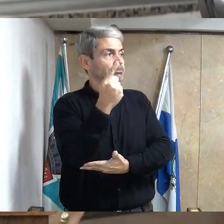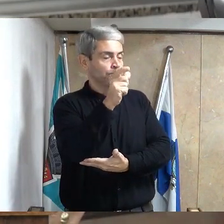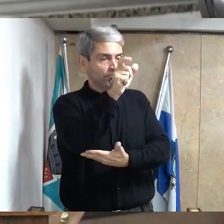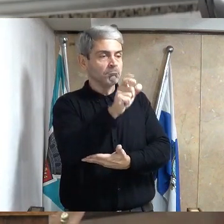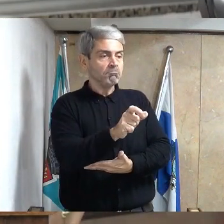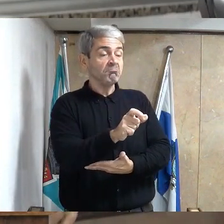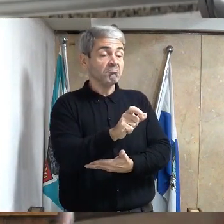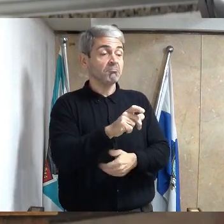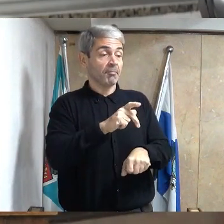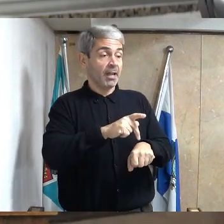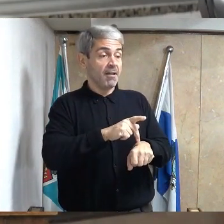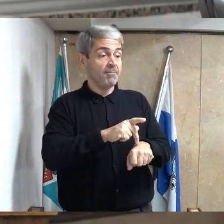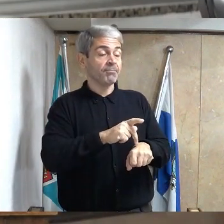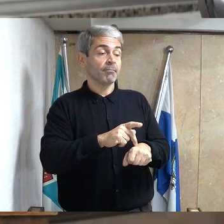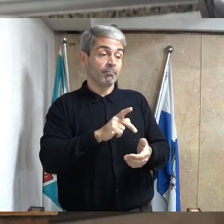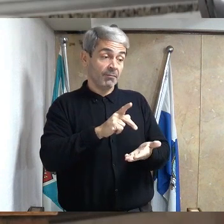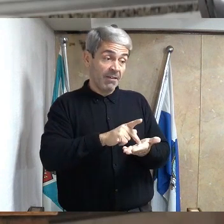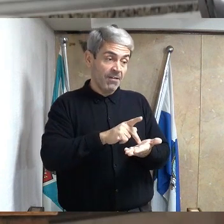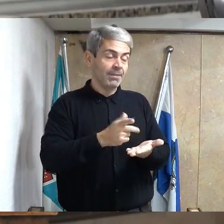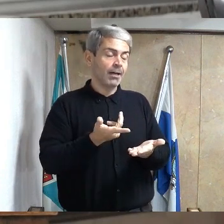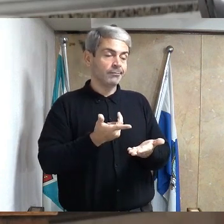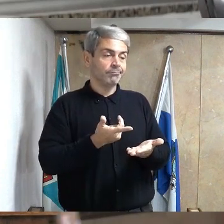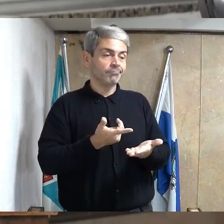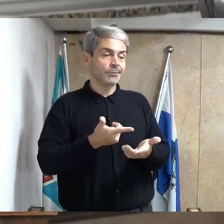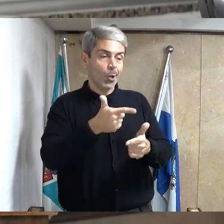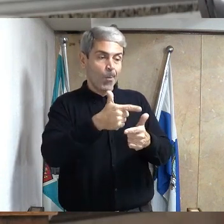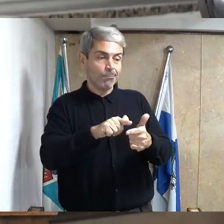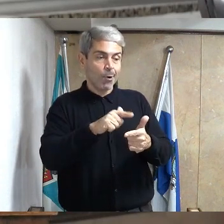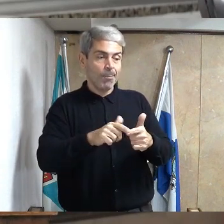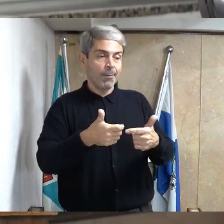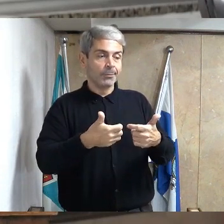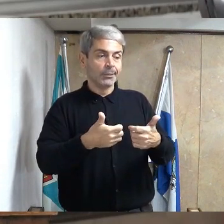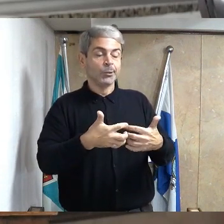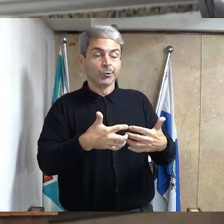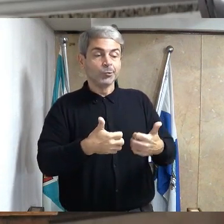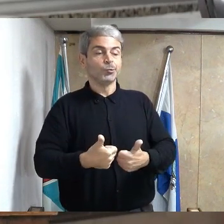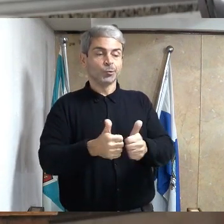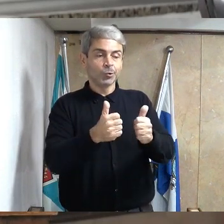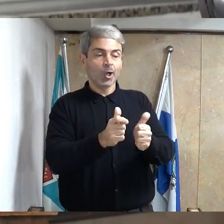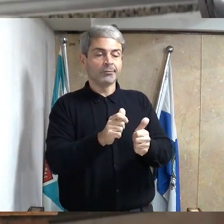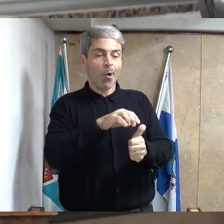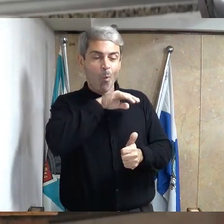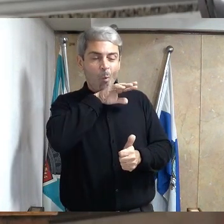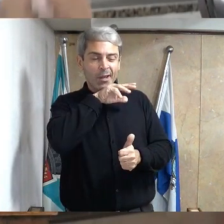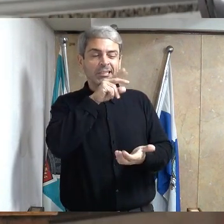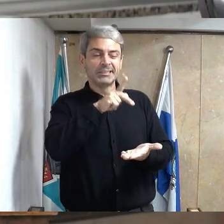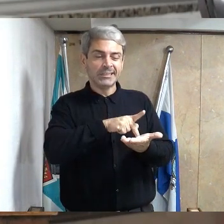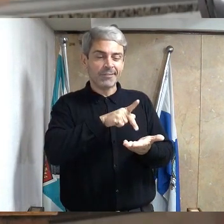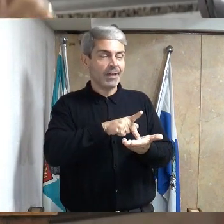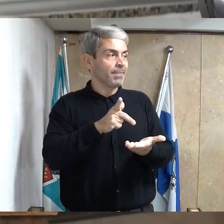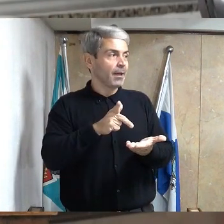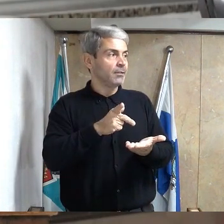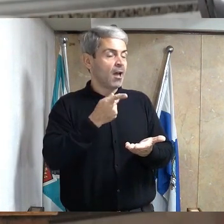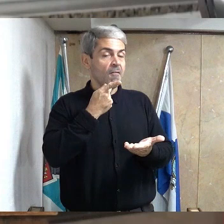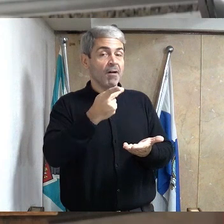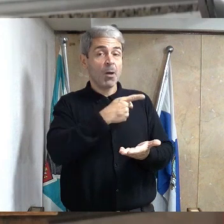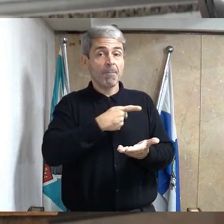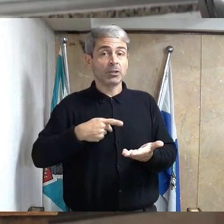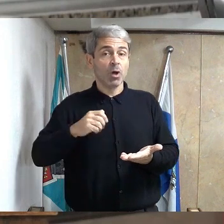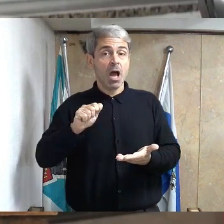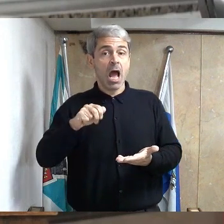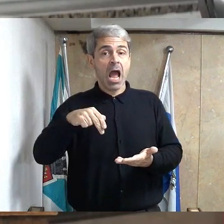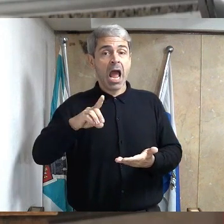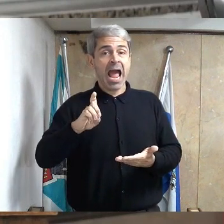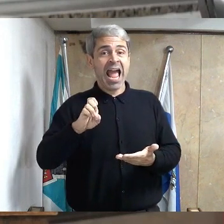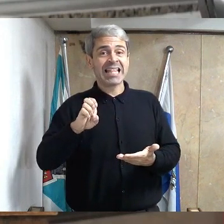Realmente precisamos mudar essa situação dos ônibus, que estão muito sucateados. E queria falar com o pastor Anderson,